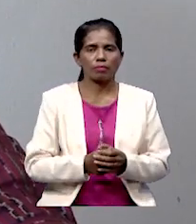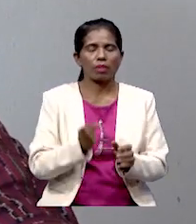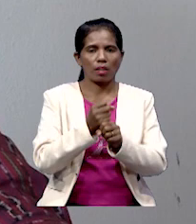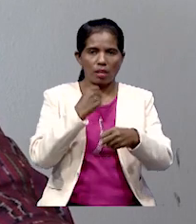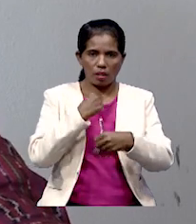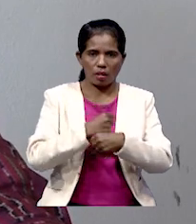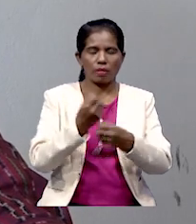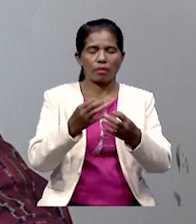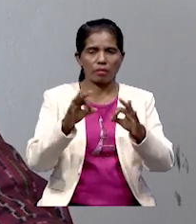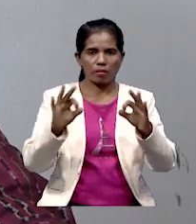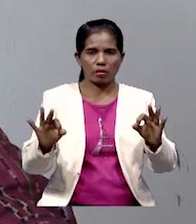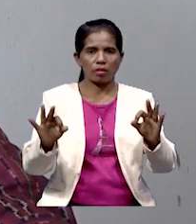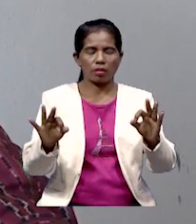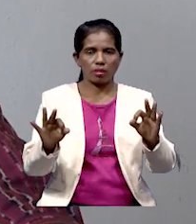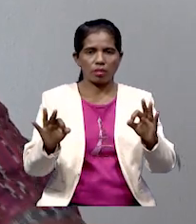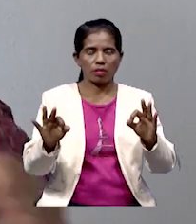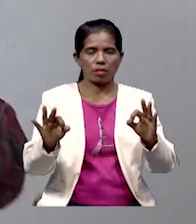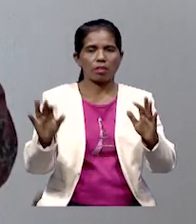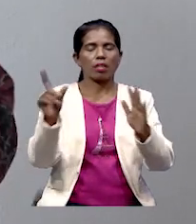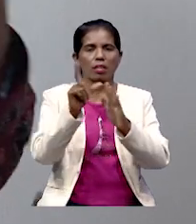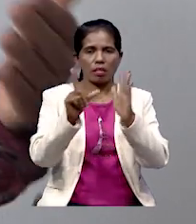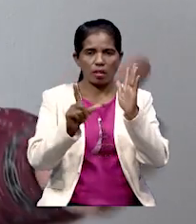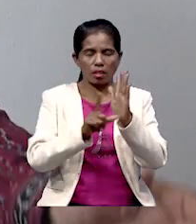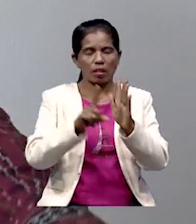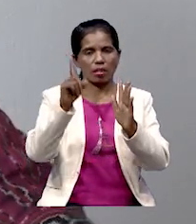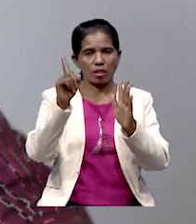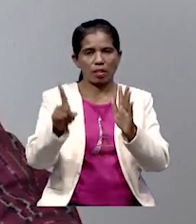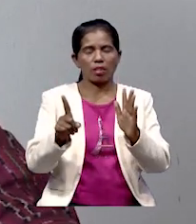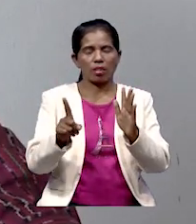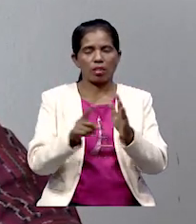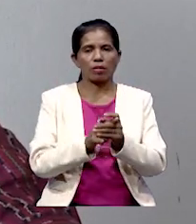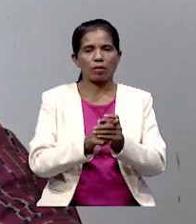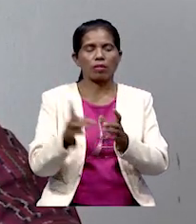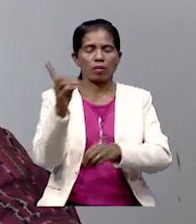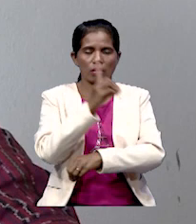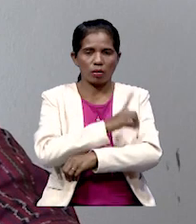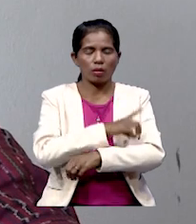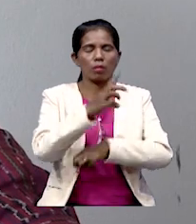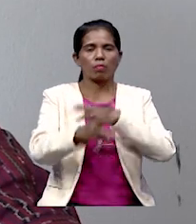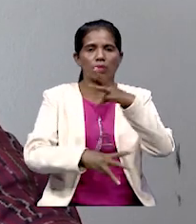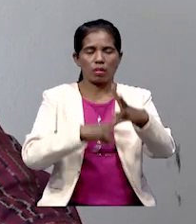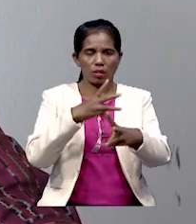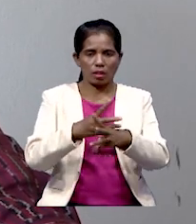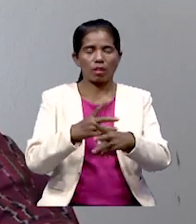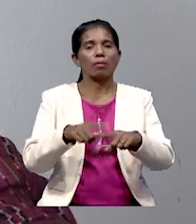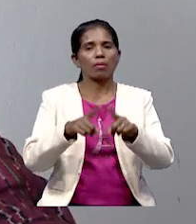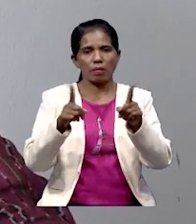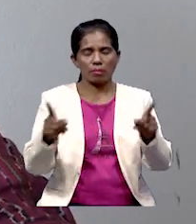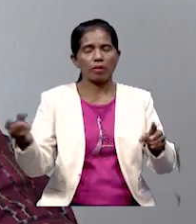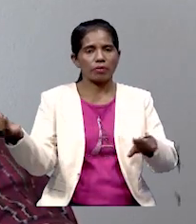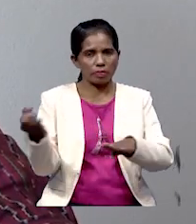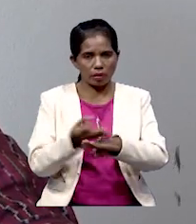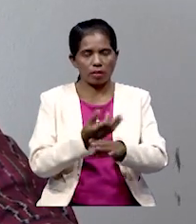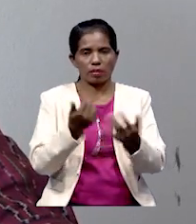halotiona resolução ida para sair nessa dia mundial. Mas bem, documento ida ne, documento ne